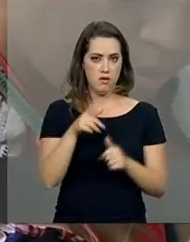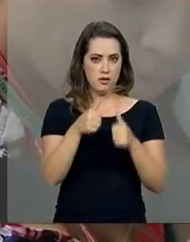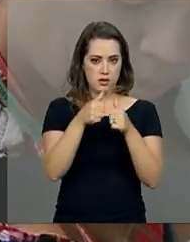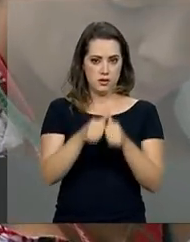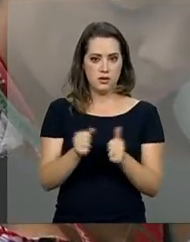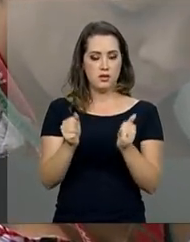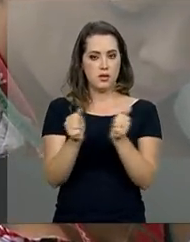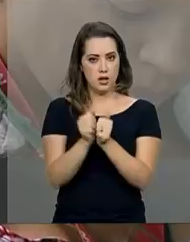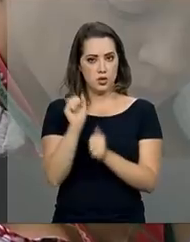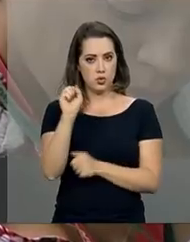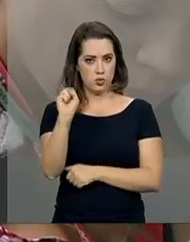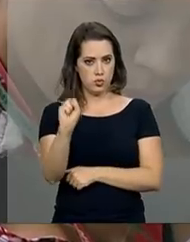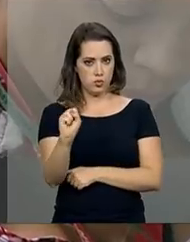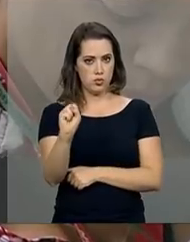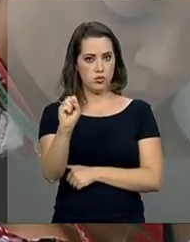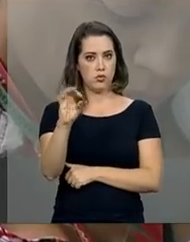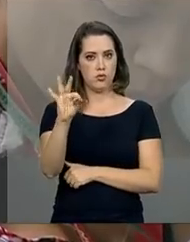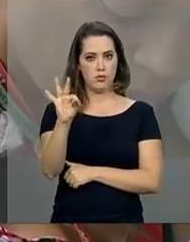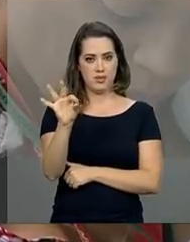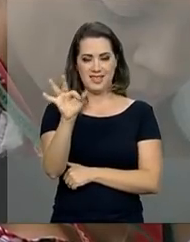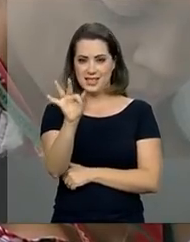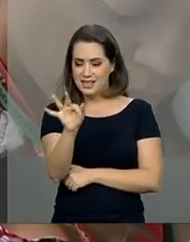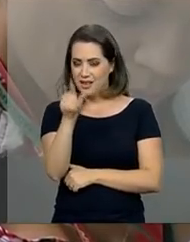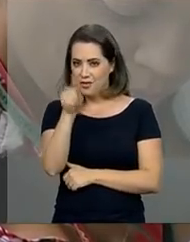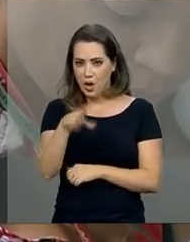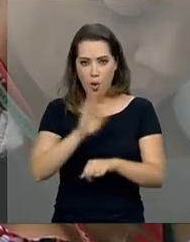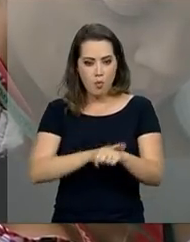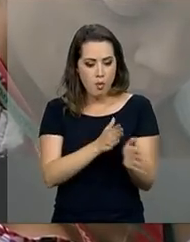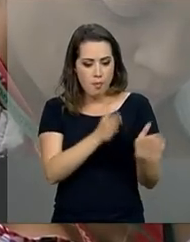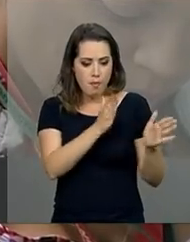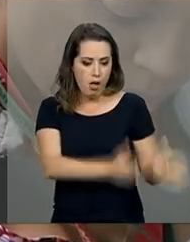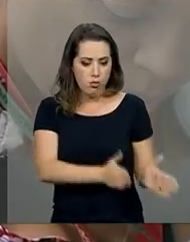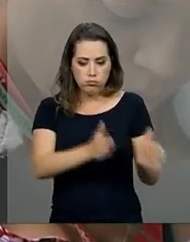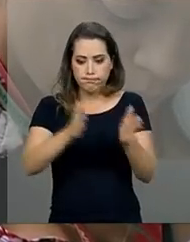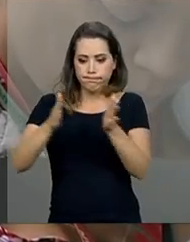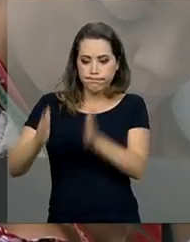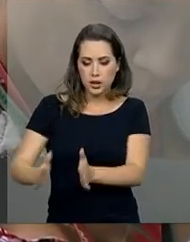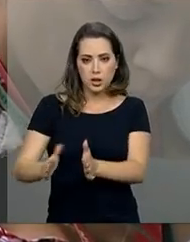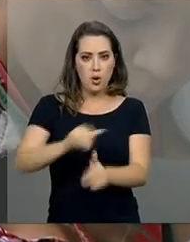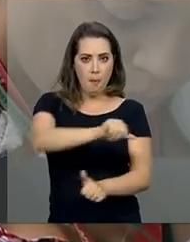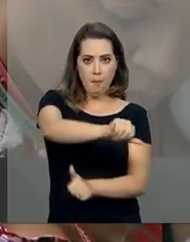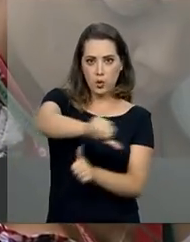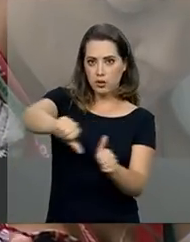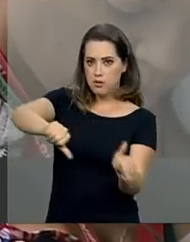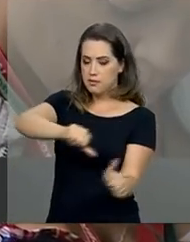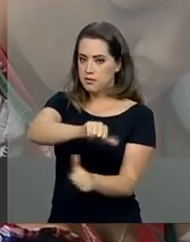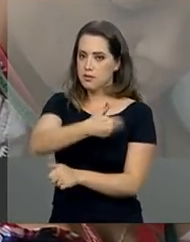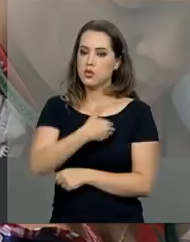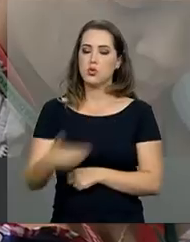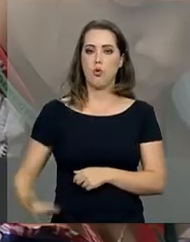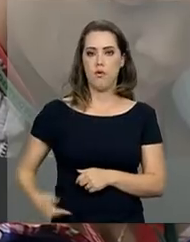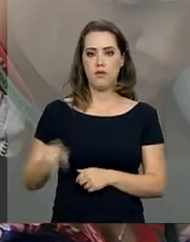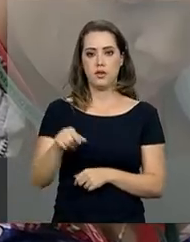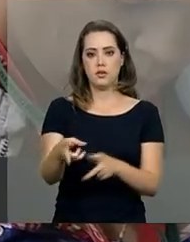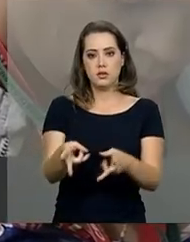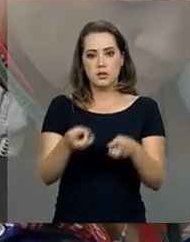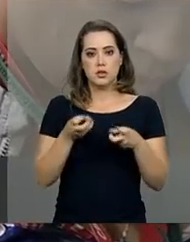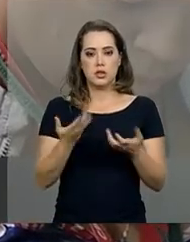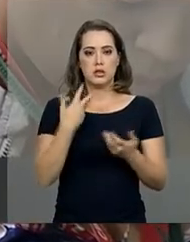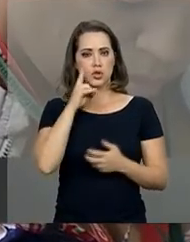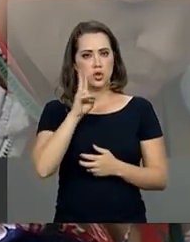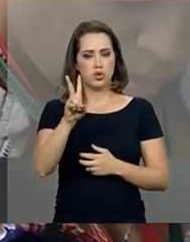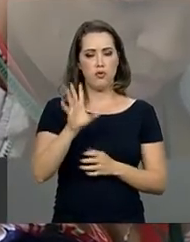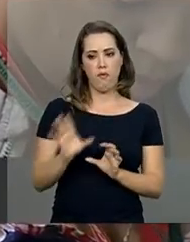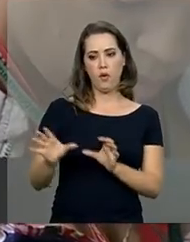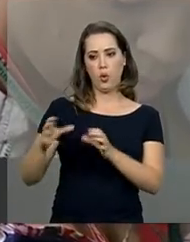do stf num momento muito delicado que será o momento da transição de governo para o próximo diante da polarização que nós